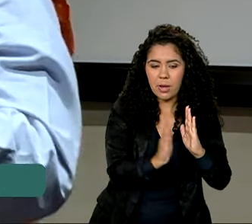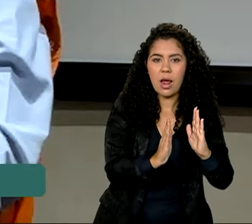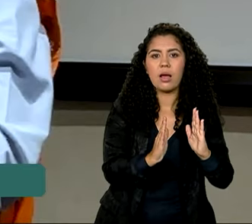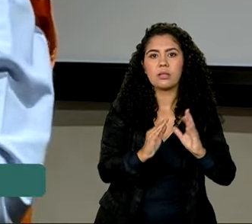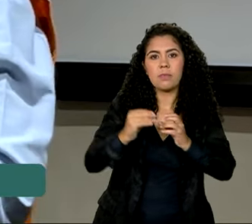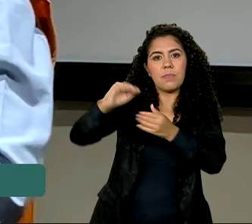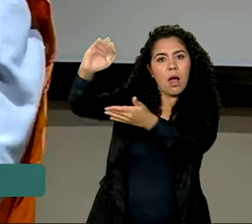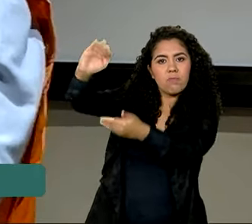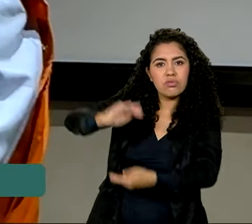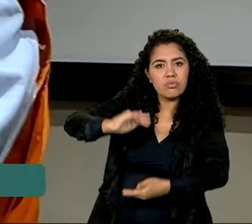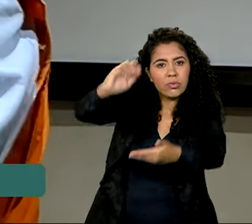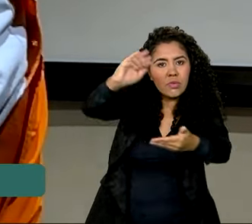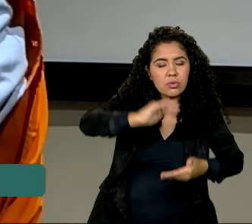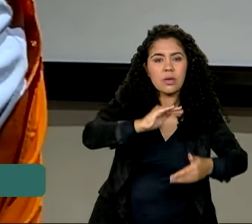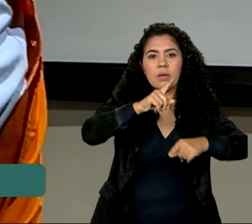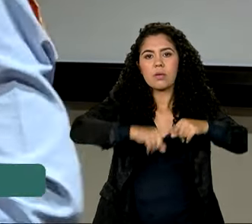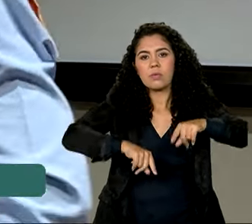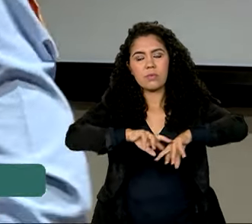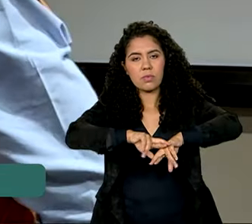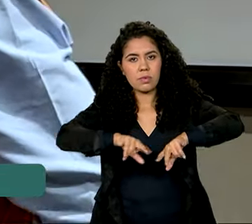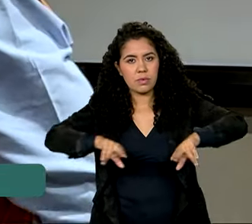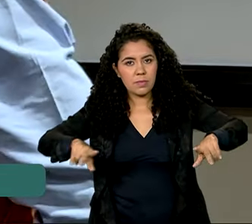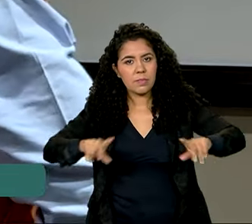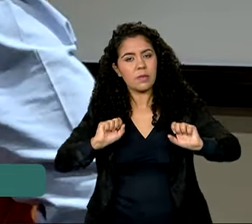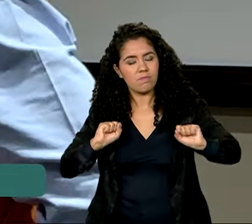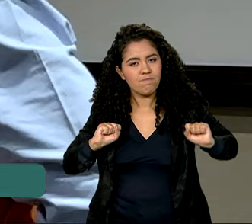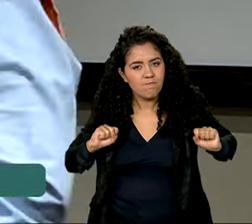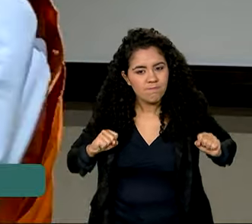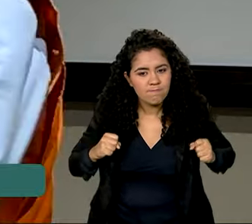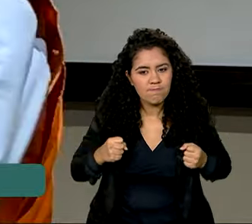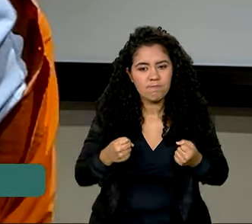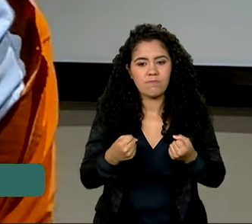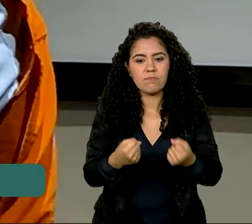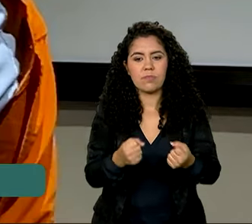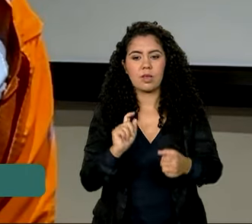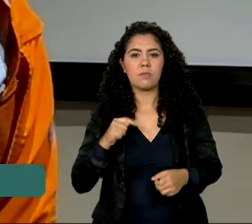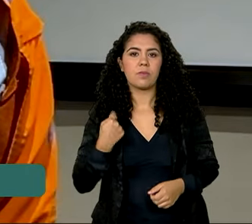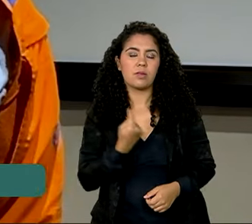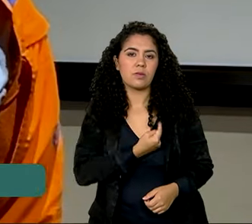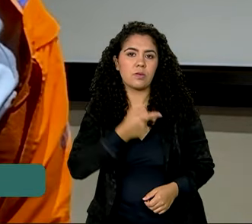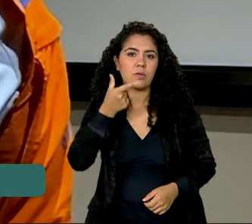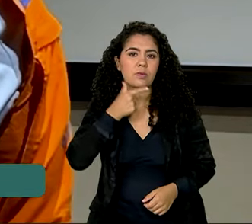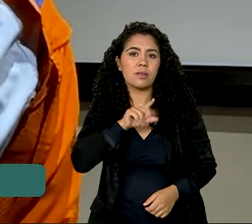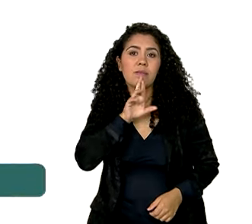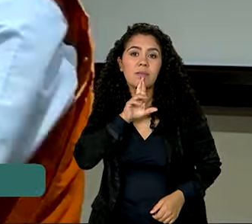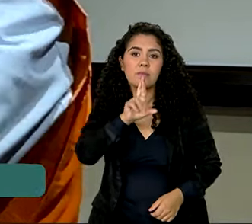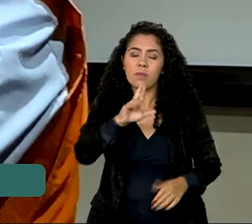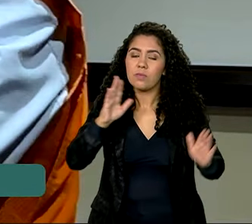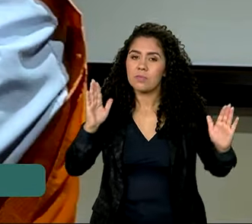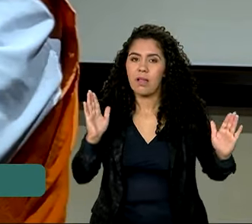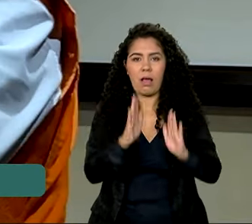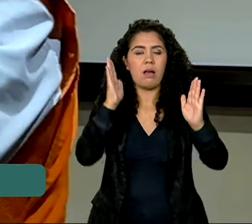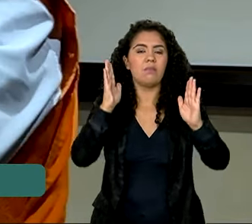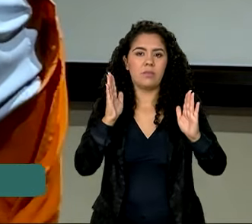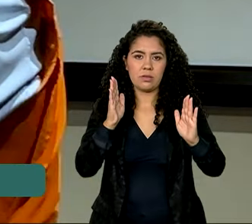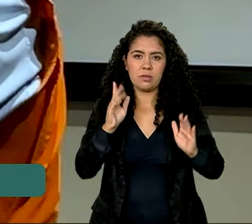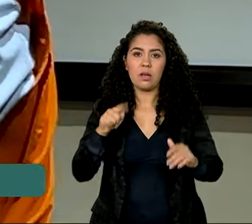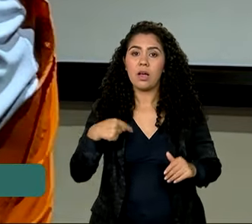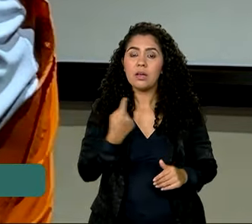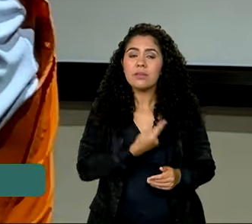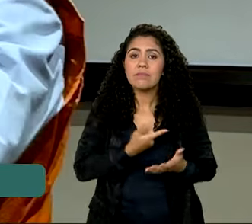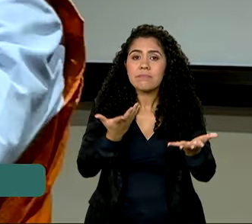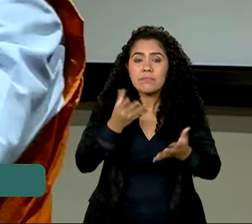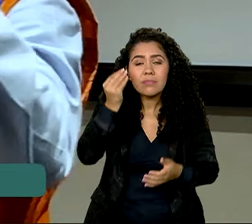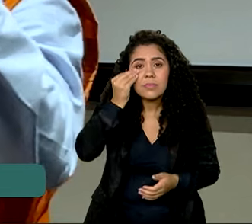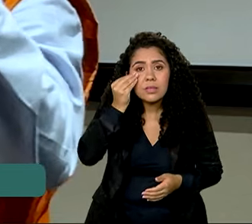equipamentos, mobilizando todo o esforço necessário para que a gente possa ter uma resposta mais rápida. Nós queremos ver se conseguimos